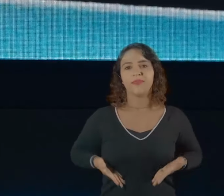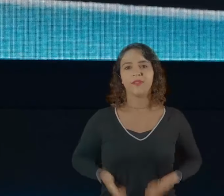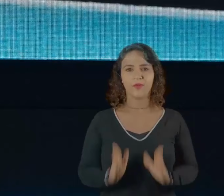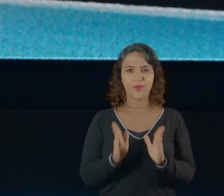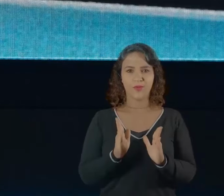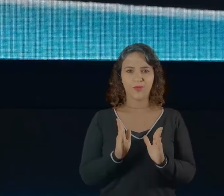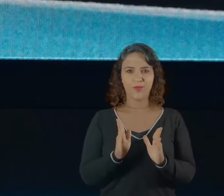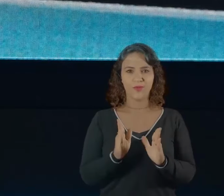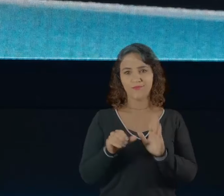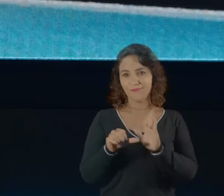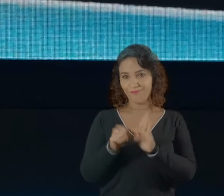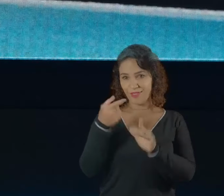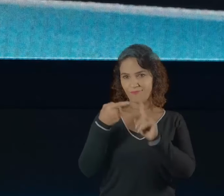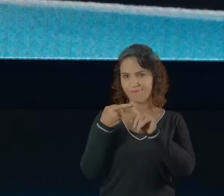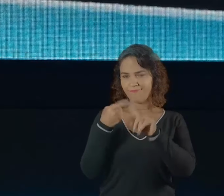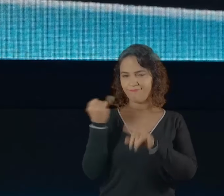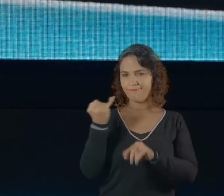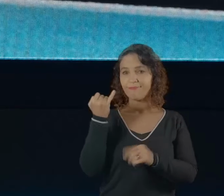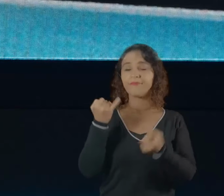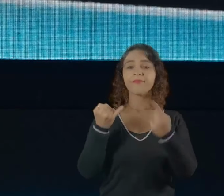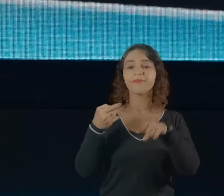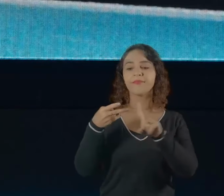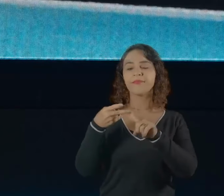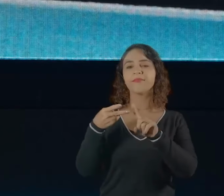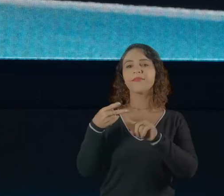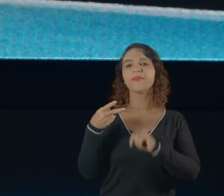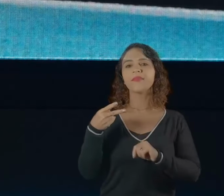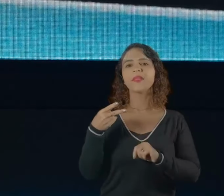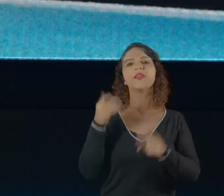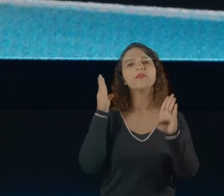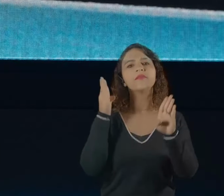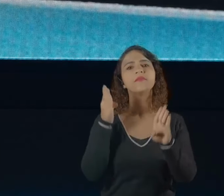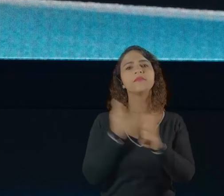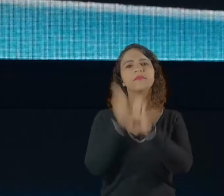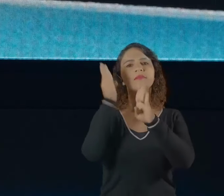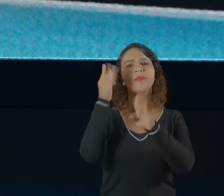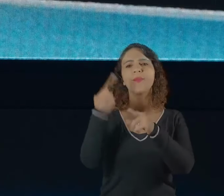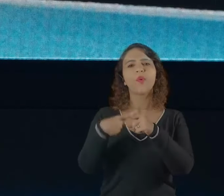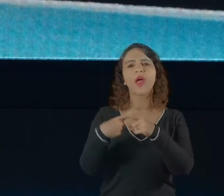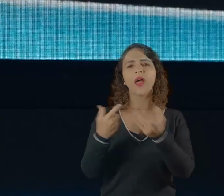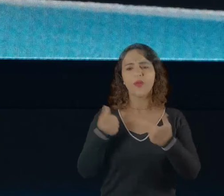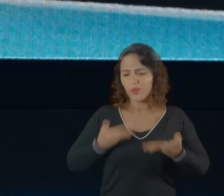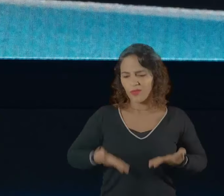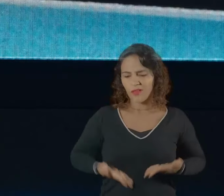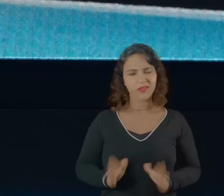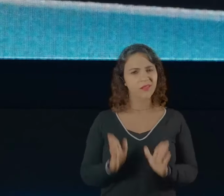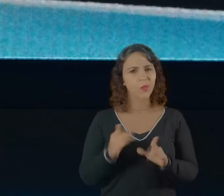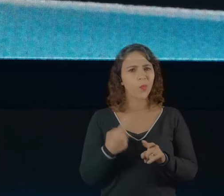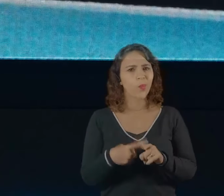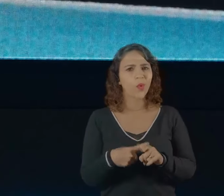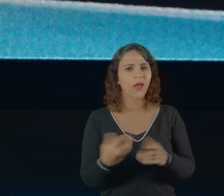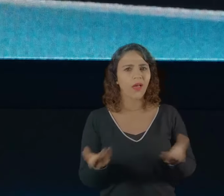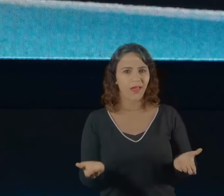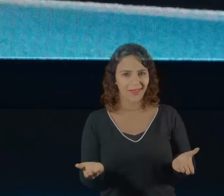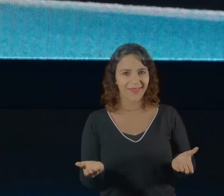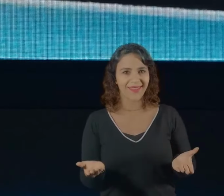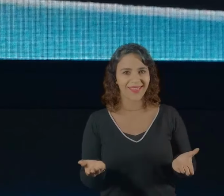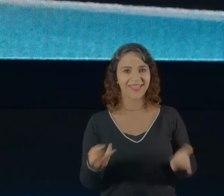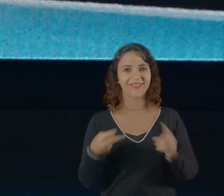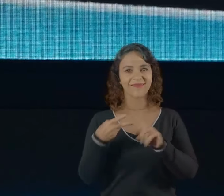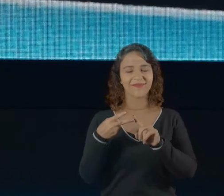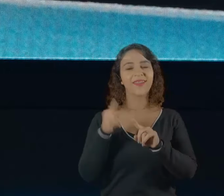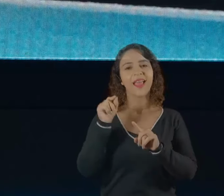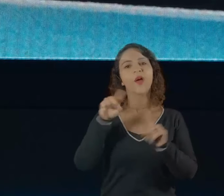e o segundo é o dia em que nós descobrimos o porquê. O porquê de termos nascido, o